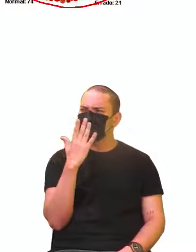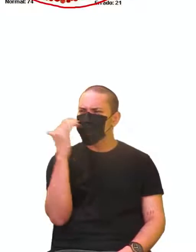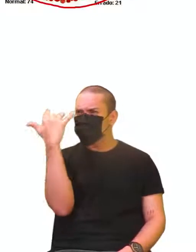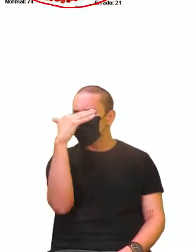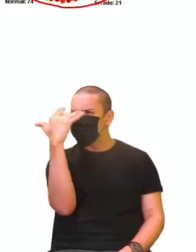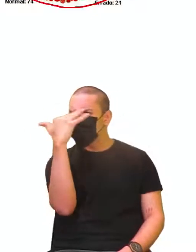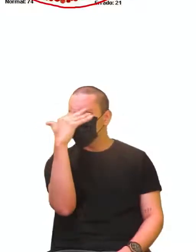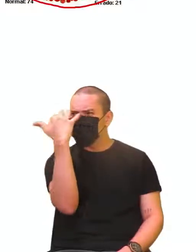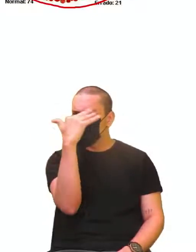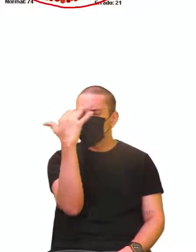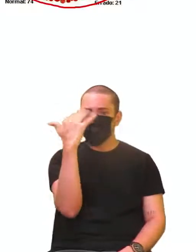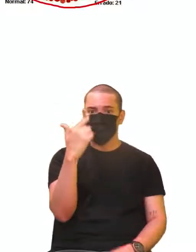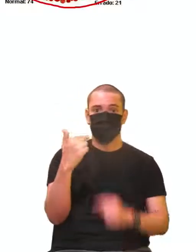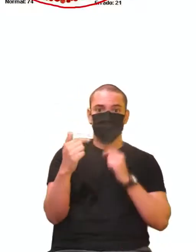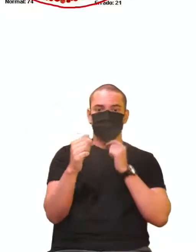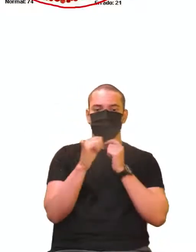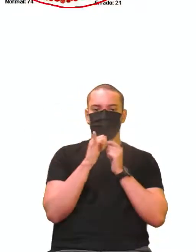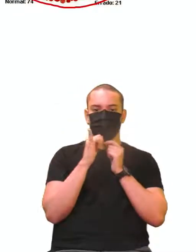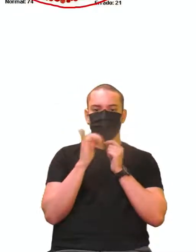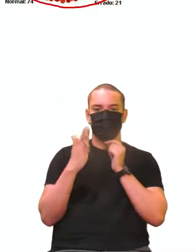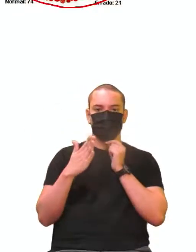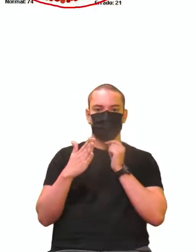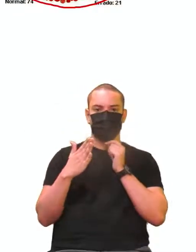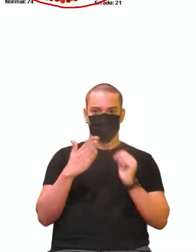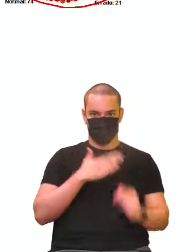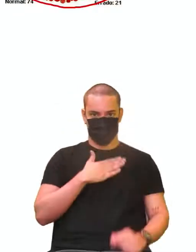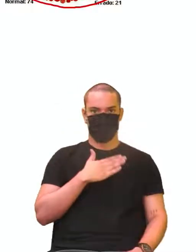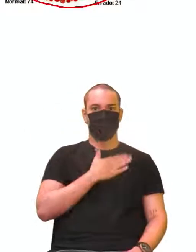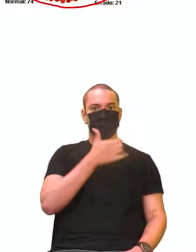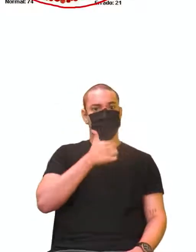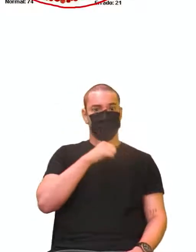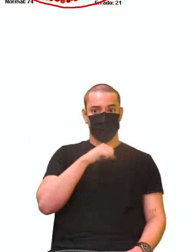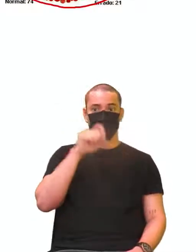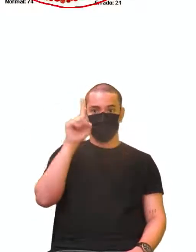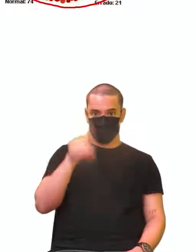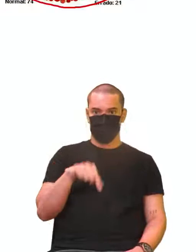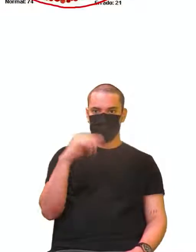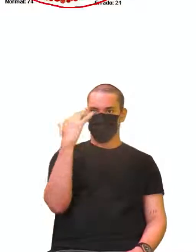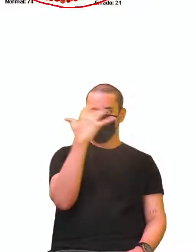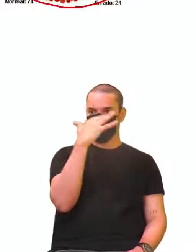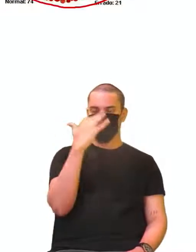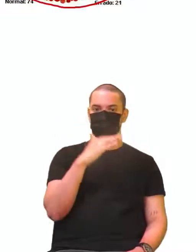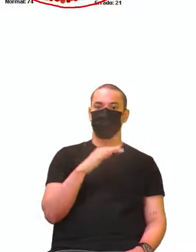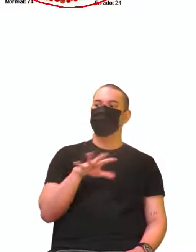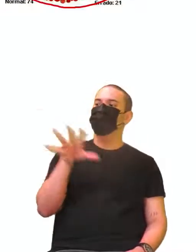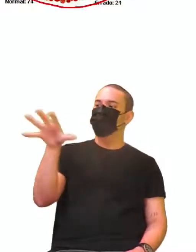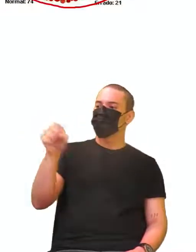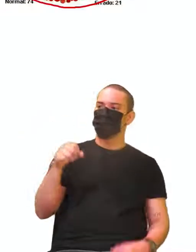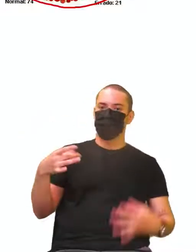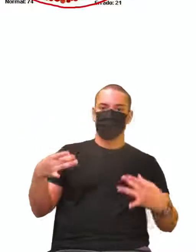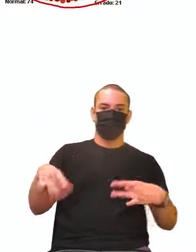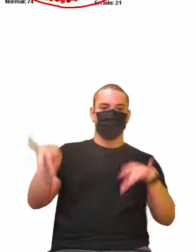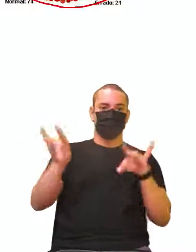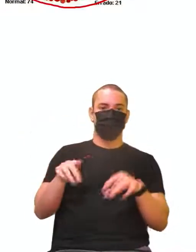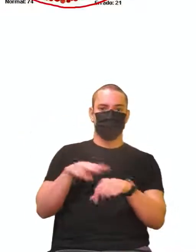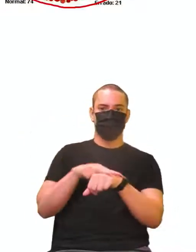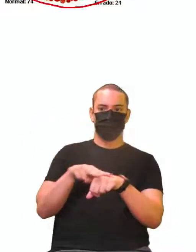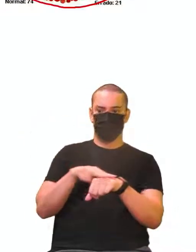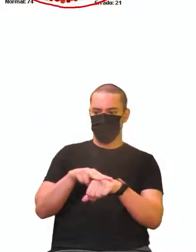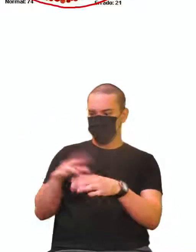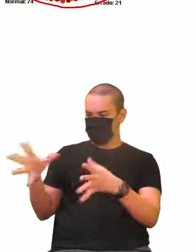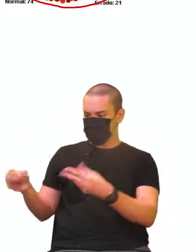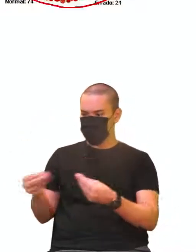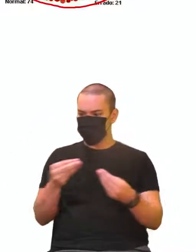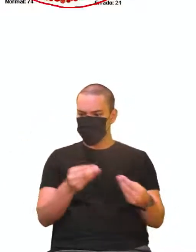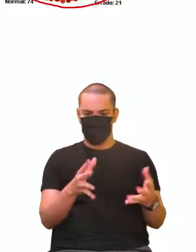conviver com uma pessoa daltônica, minha mãe é daltônica, e aí ela falava assim, menino, pega a toalha verde. Aí a gente